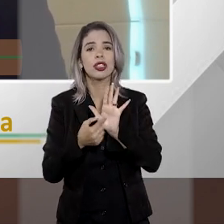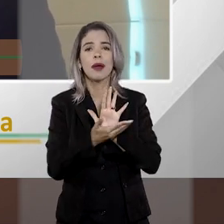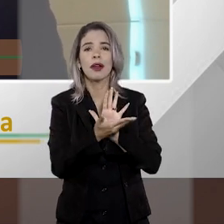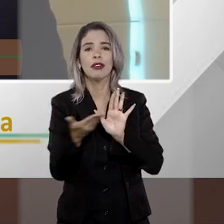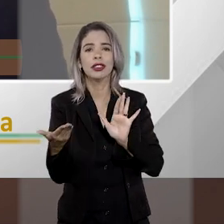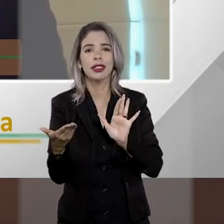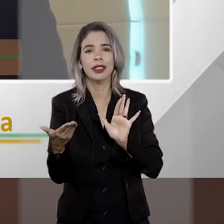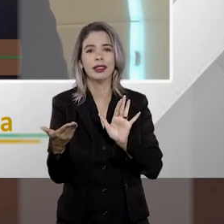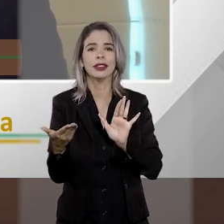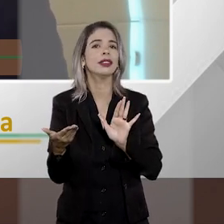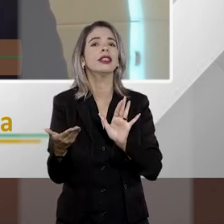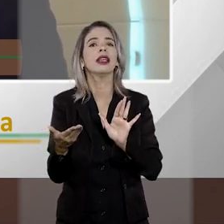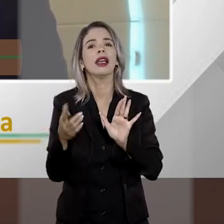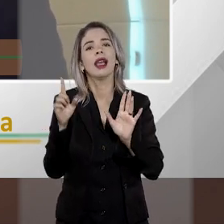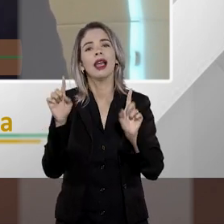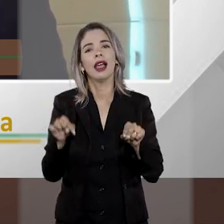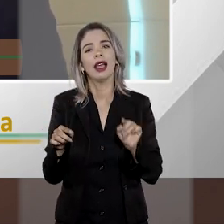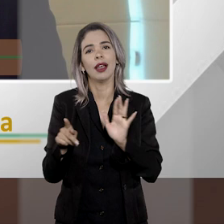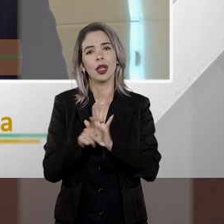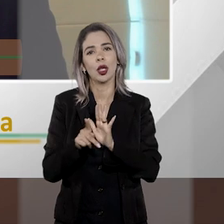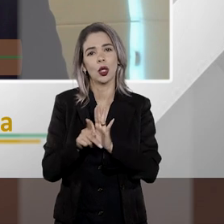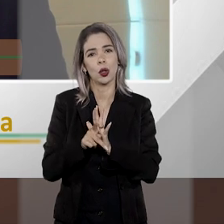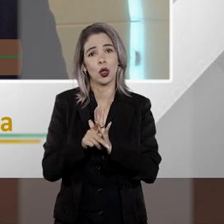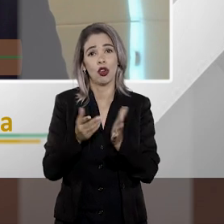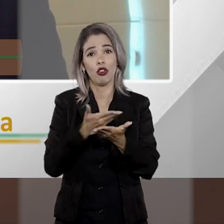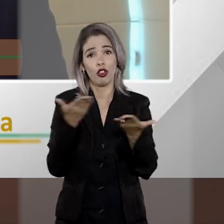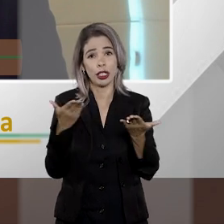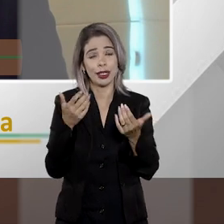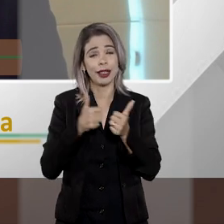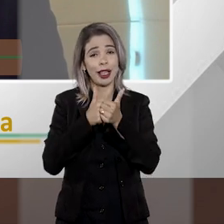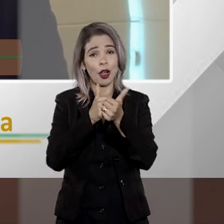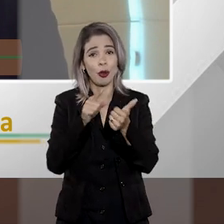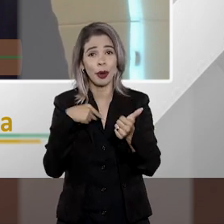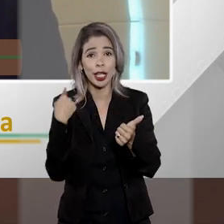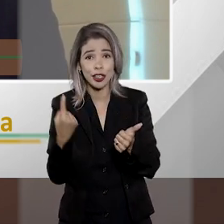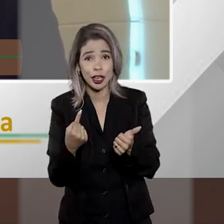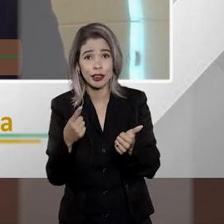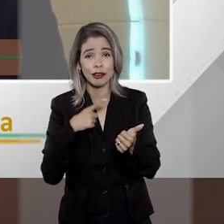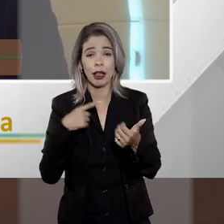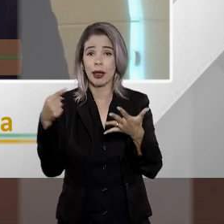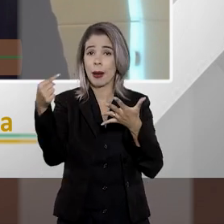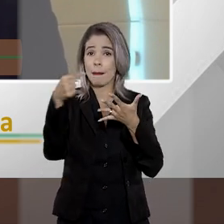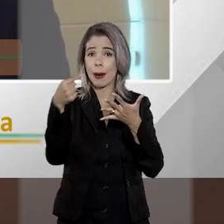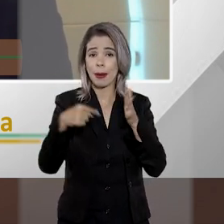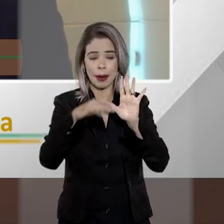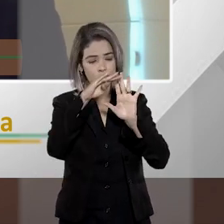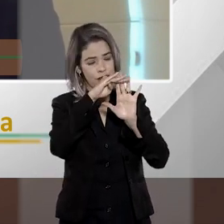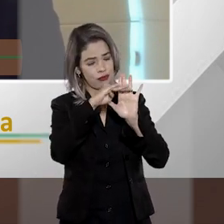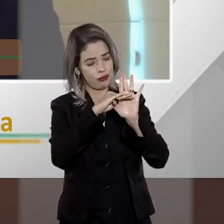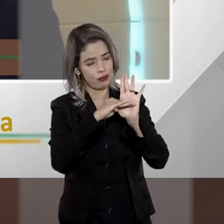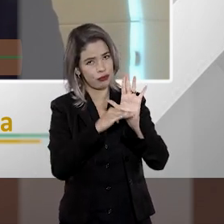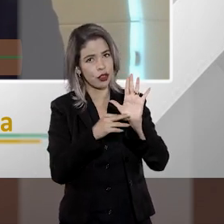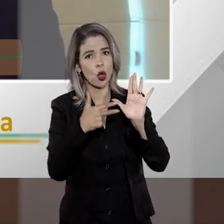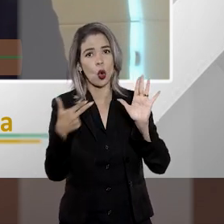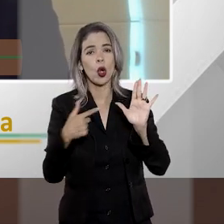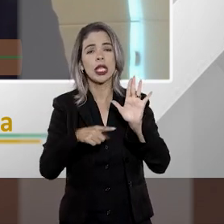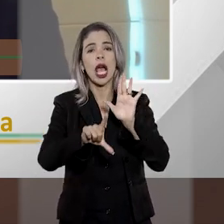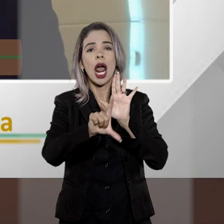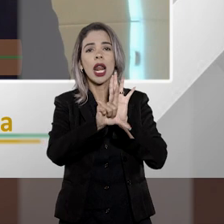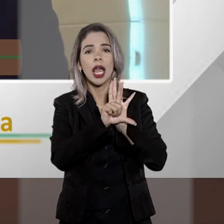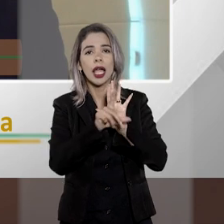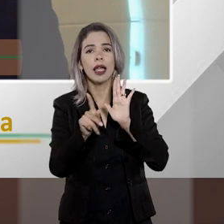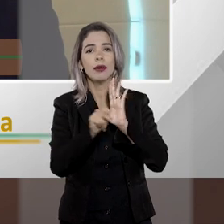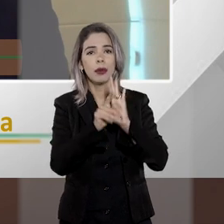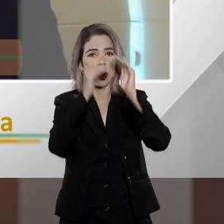situar o nosso amigo telespectador, existe um rol de faltas graves previstas ali na Lei